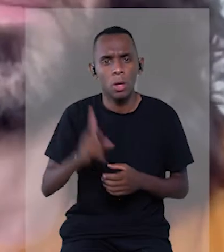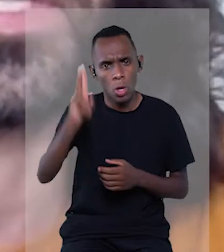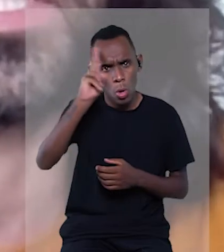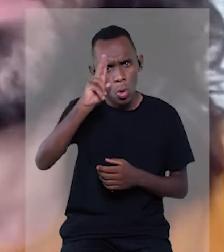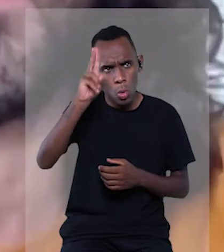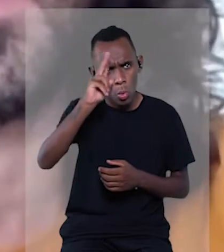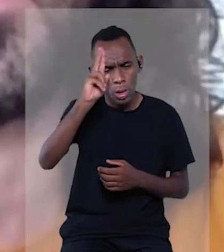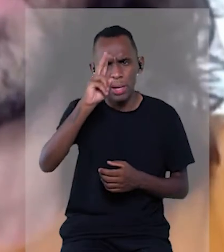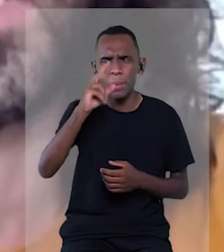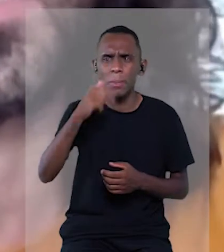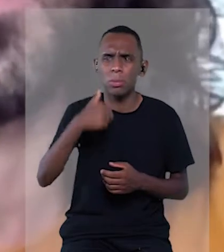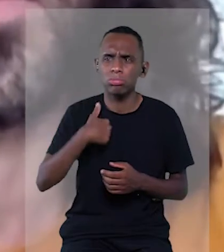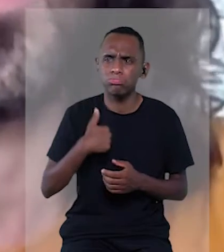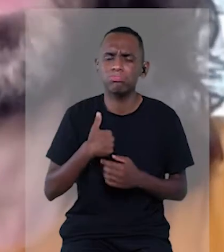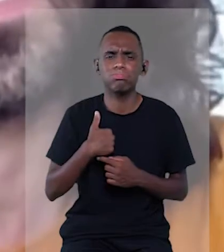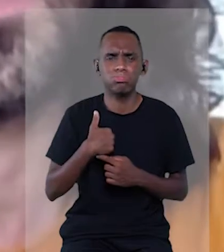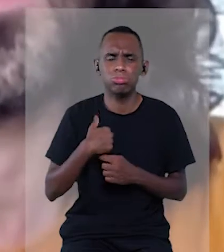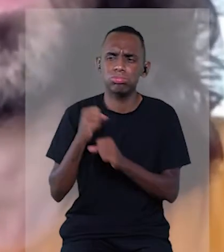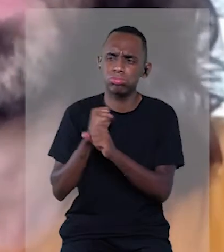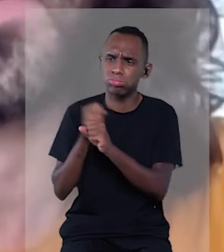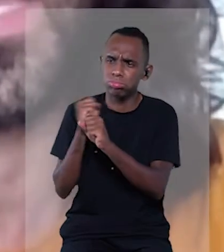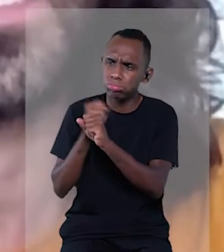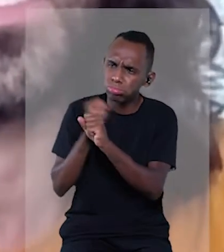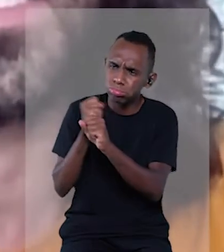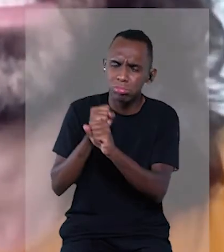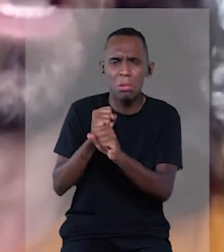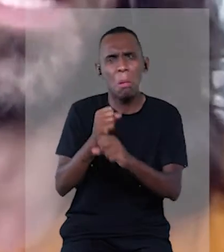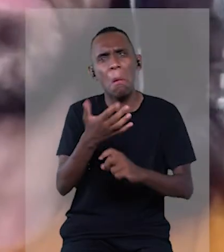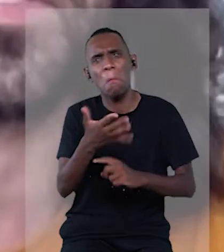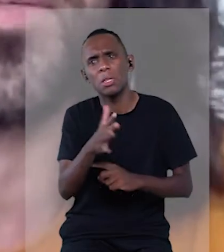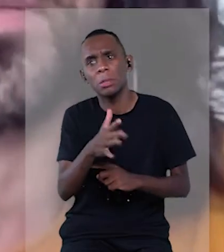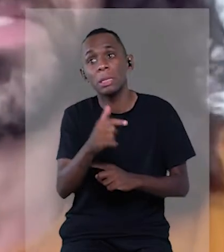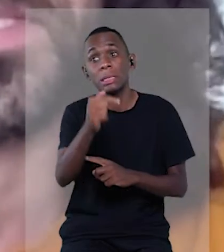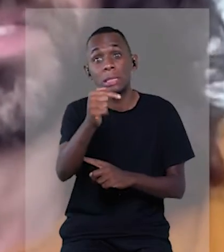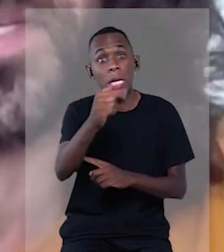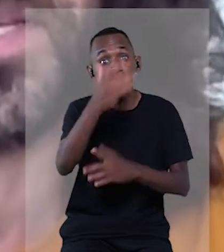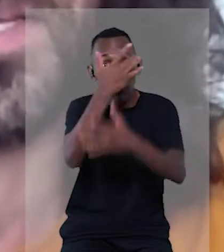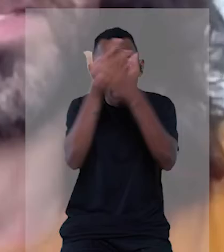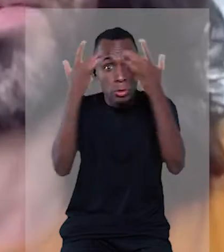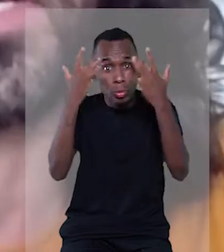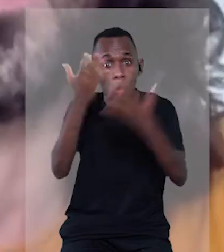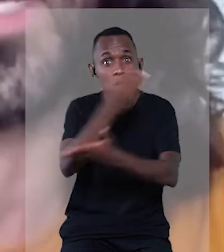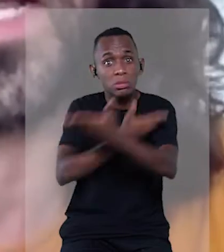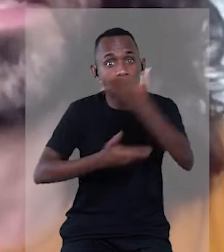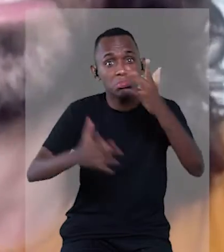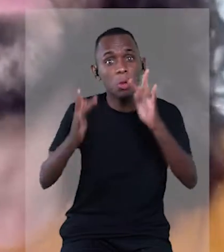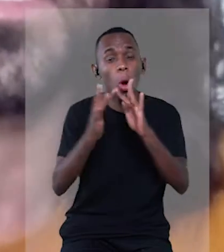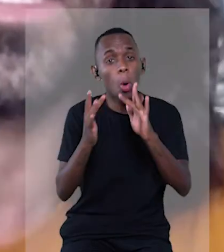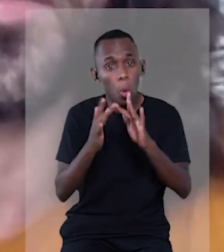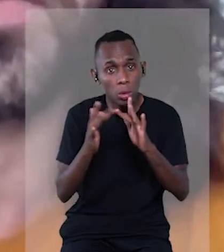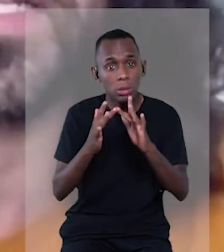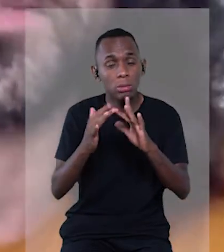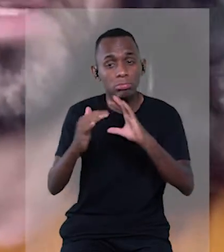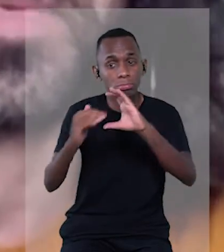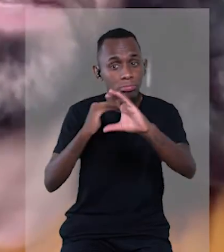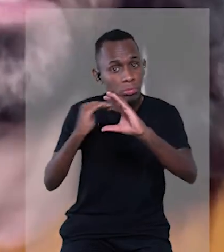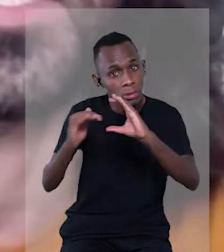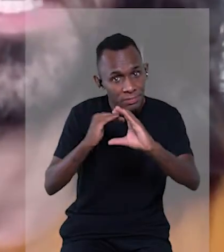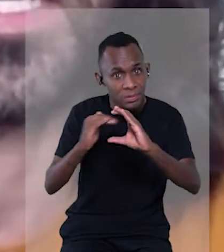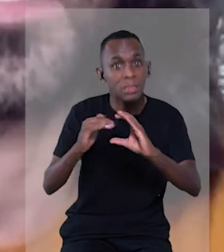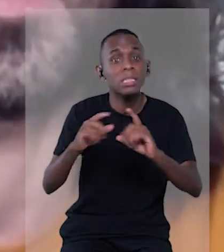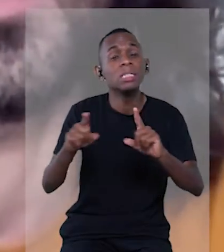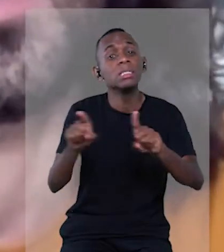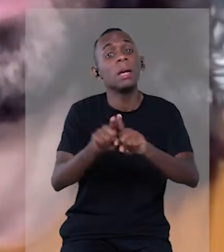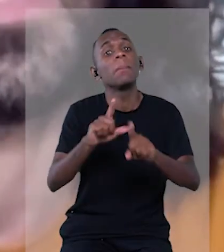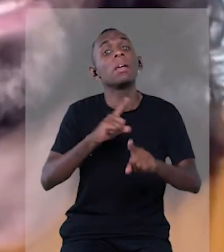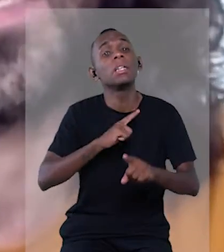que eu mantive durante bons anos uma média de 7 pessoas, assim, trocando cartas. E tinha gente do Brasil também, do